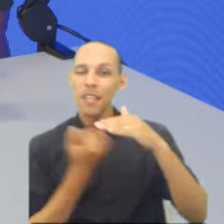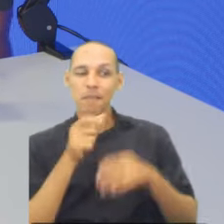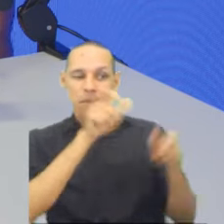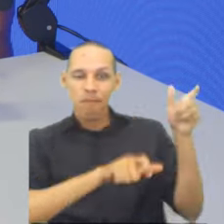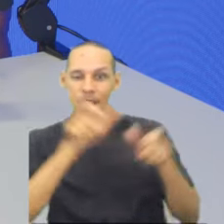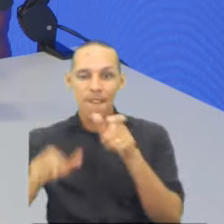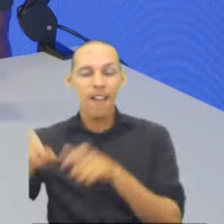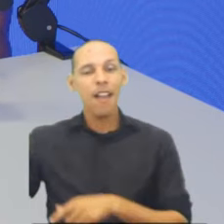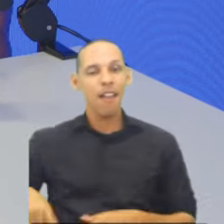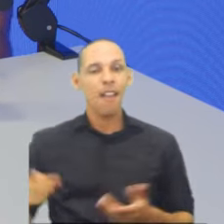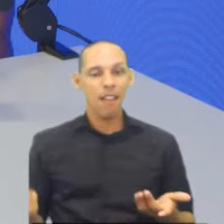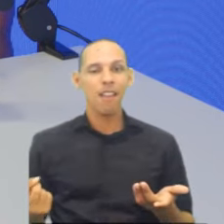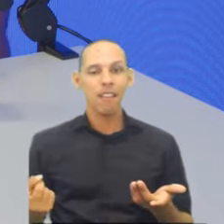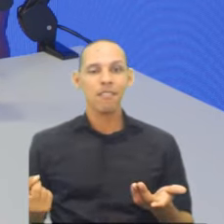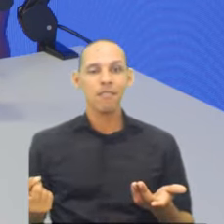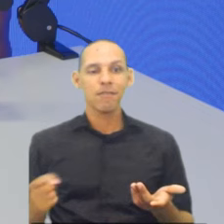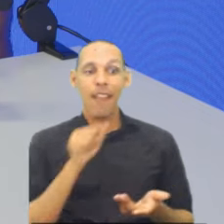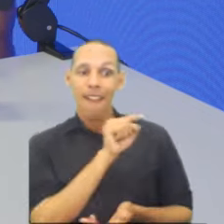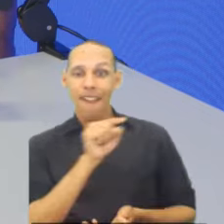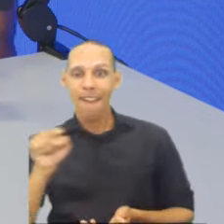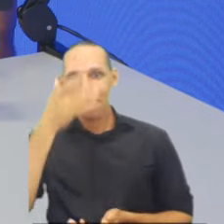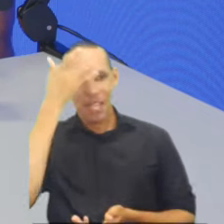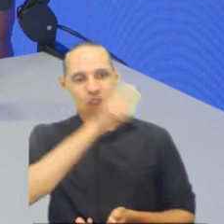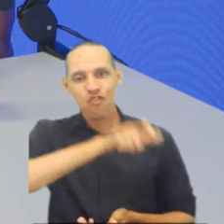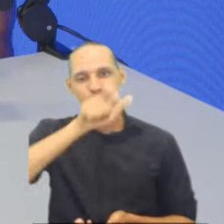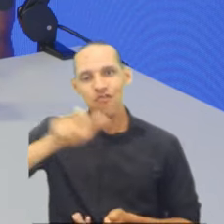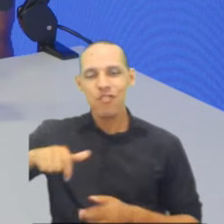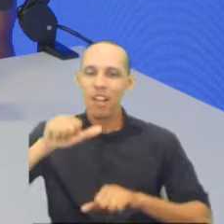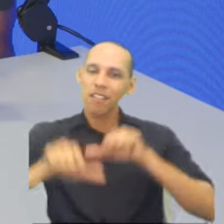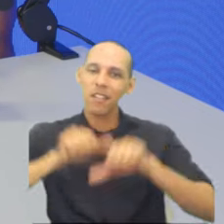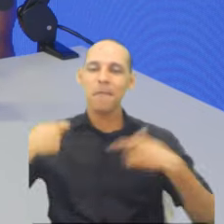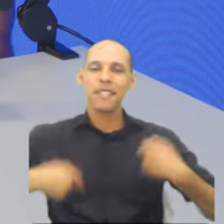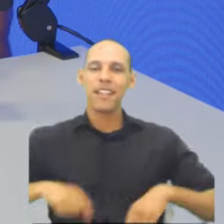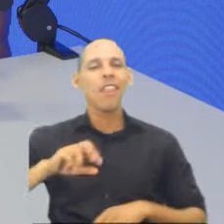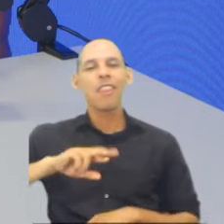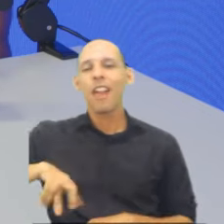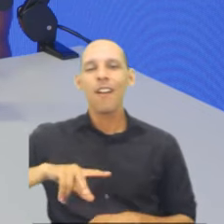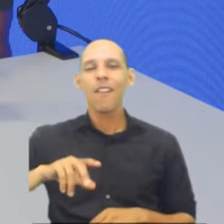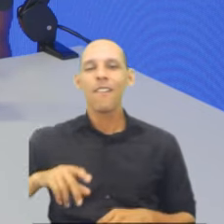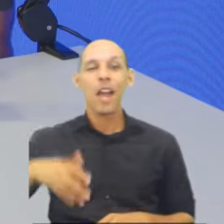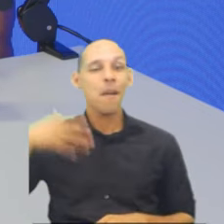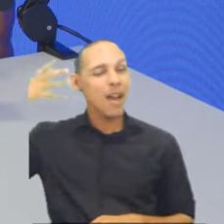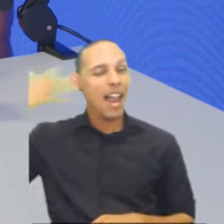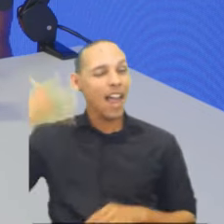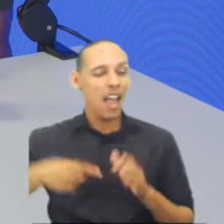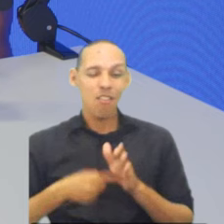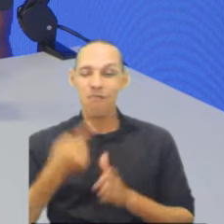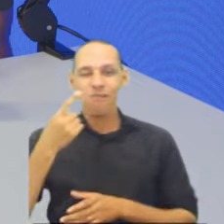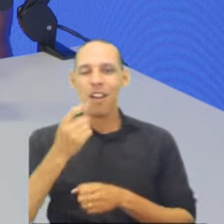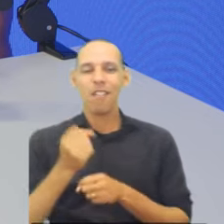empresas são feitas de pessoas e que as pessoas precisam ser transformadas que não é uma palestra por ano que muda